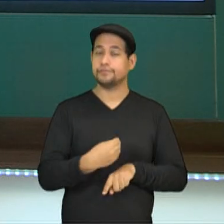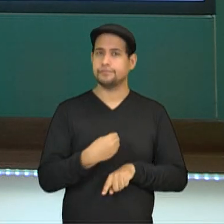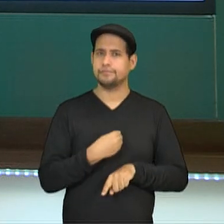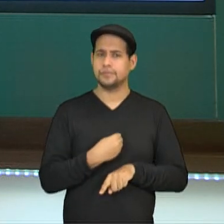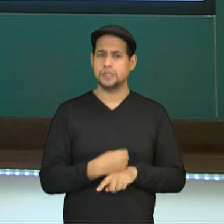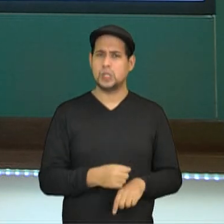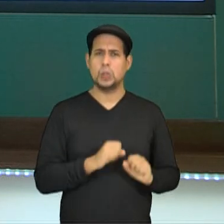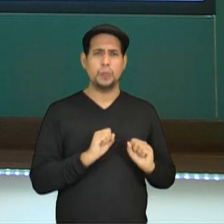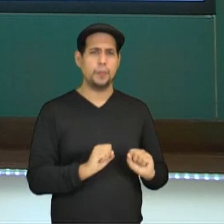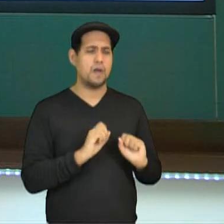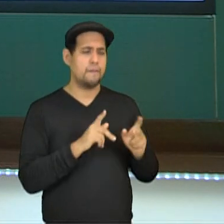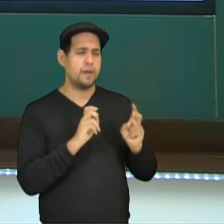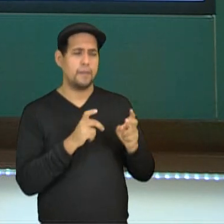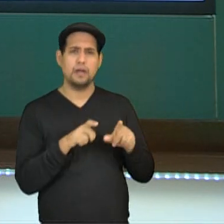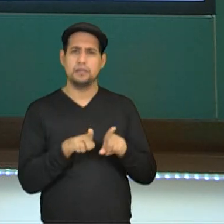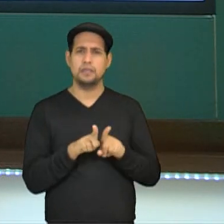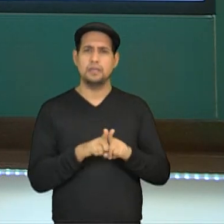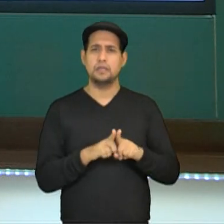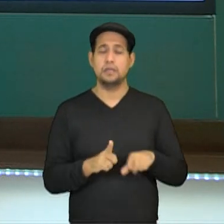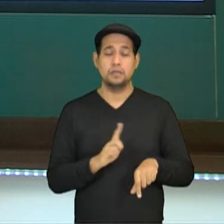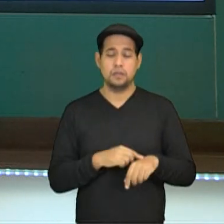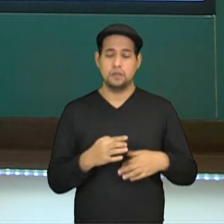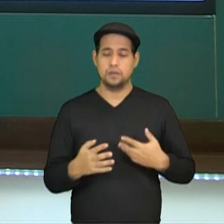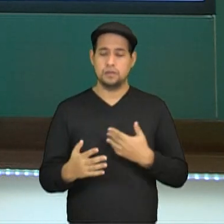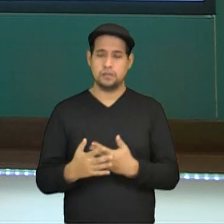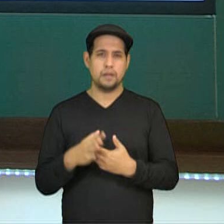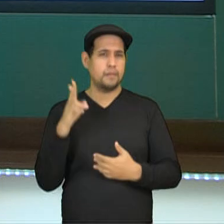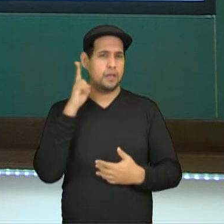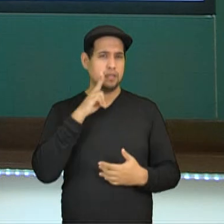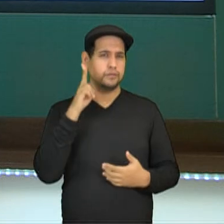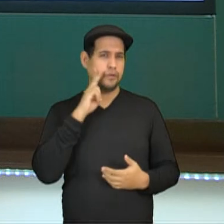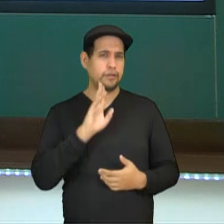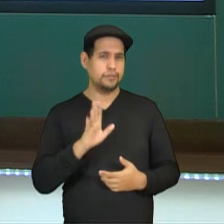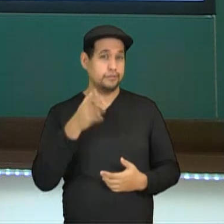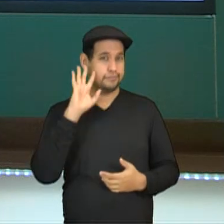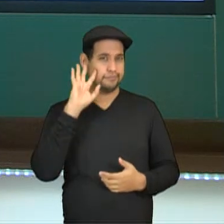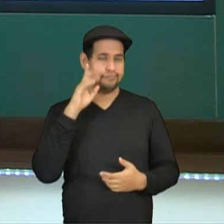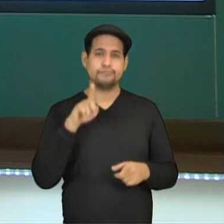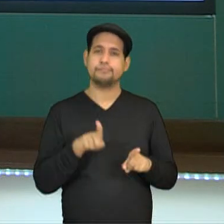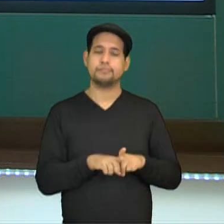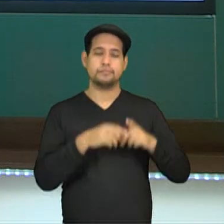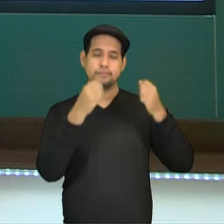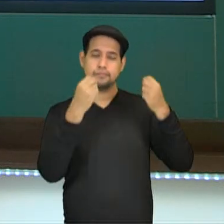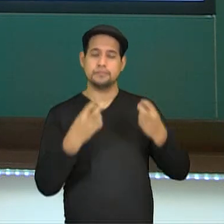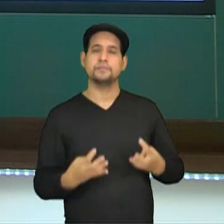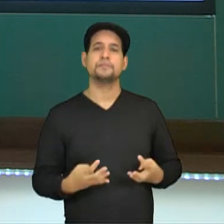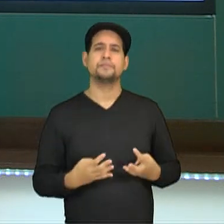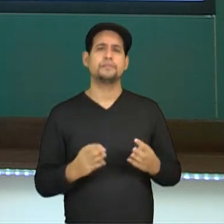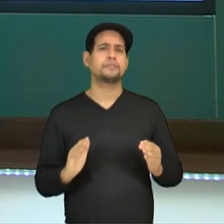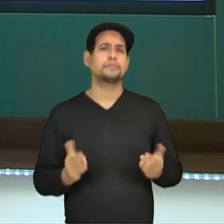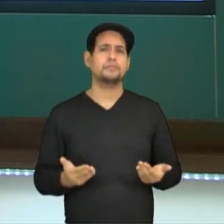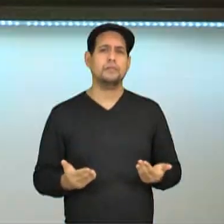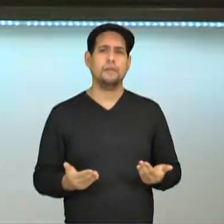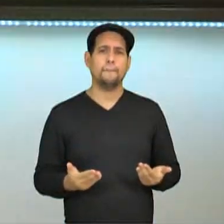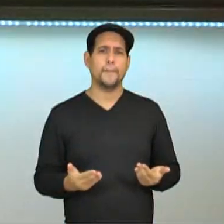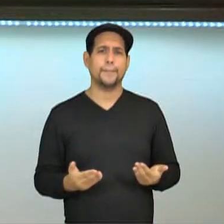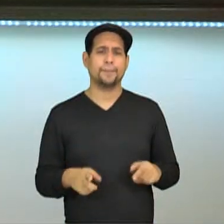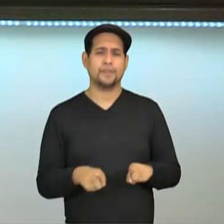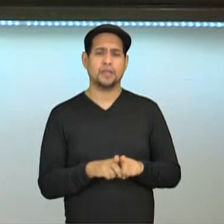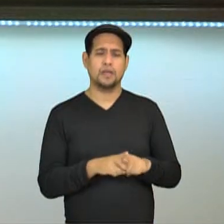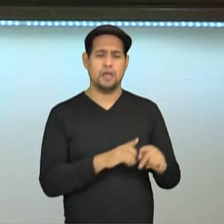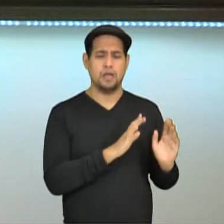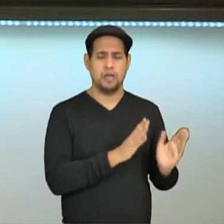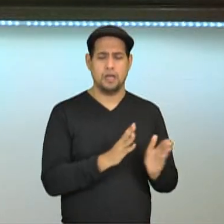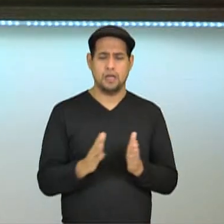É possível identificar o tempo em que a história acontece? Explique. E agora, será que por meio desse